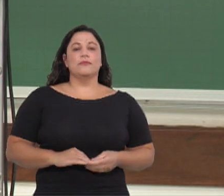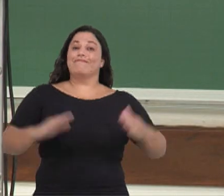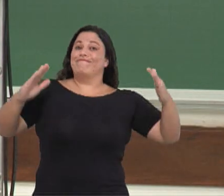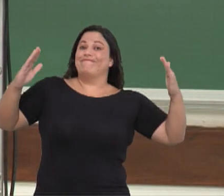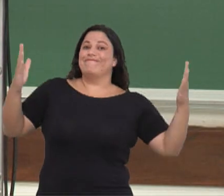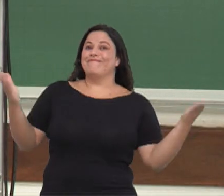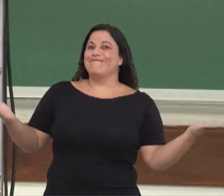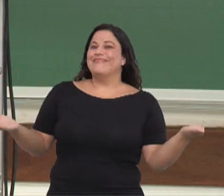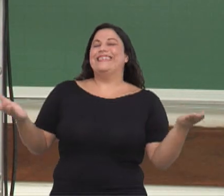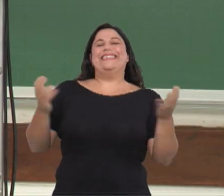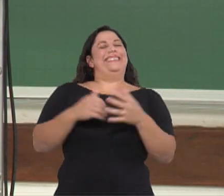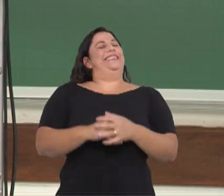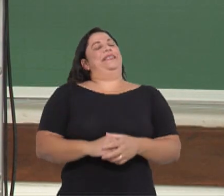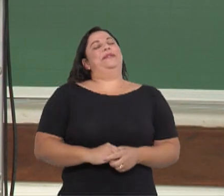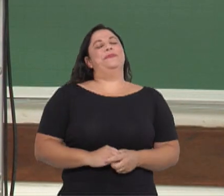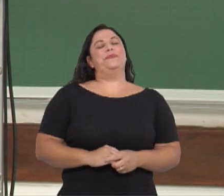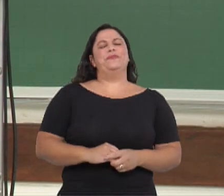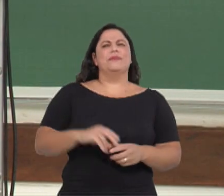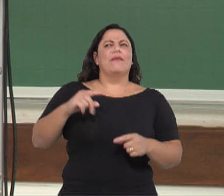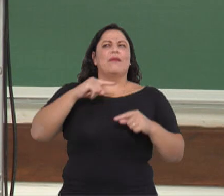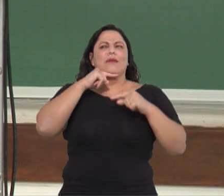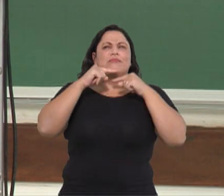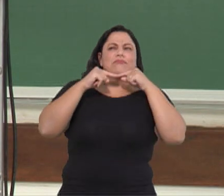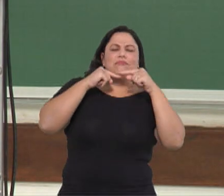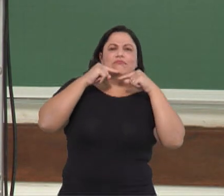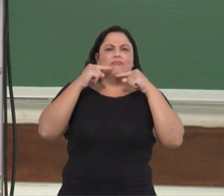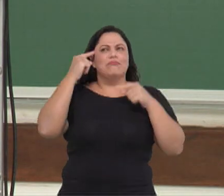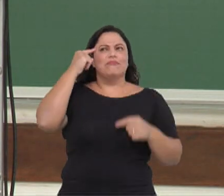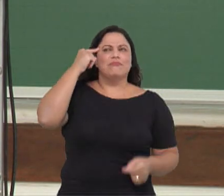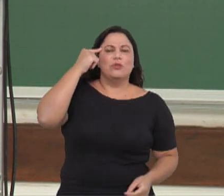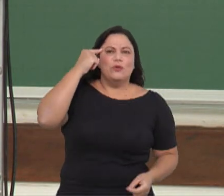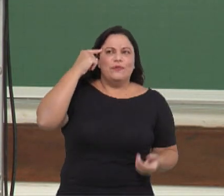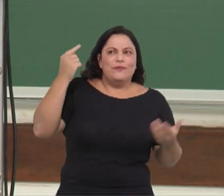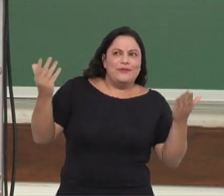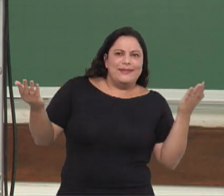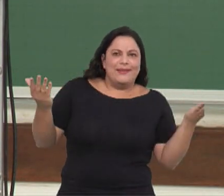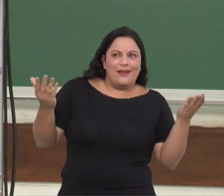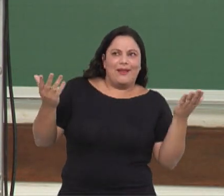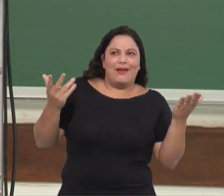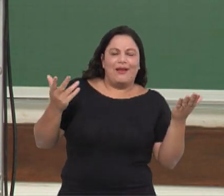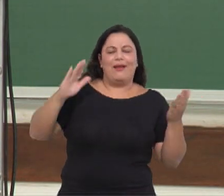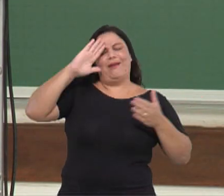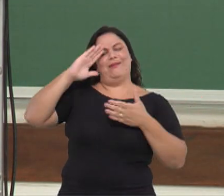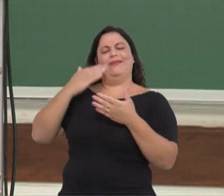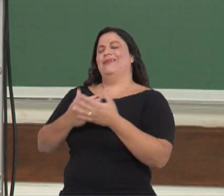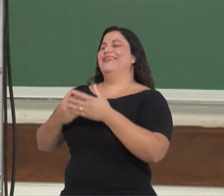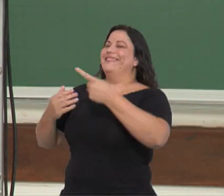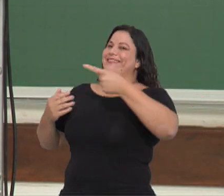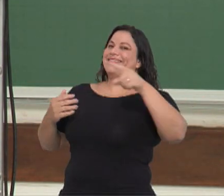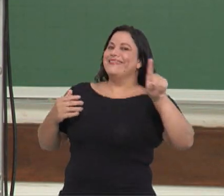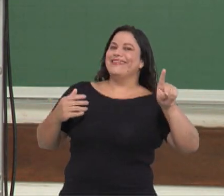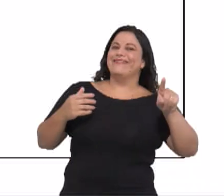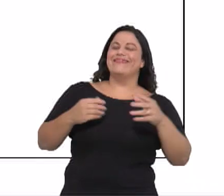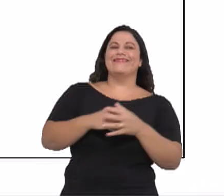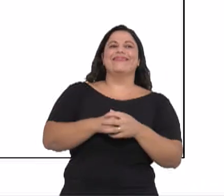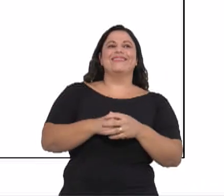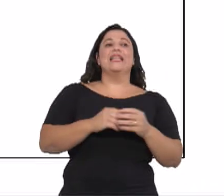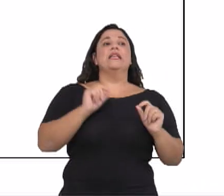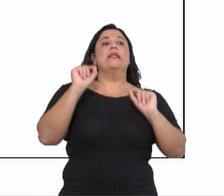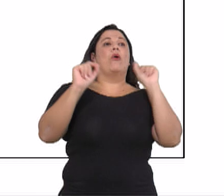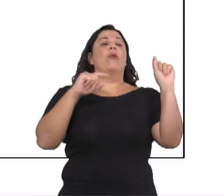Então, pessoal, ficou com alguma dúvida com relação a esse quiz? Acredito que não, né? Nós temos o quê?